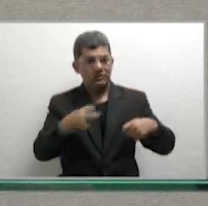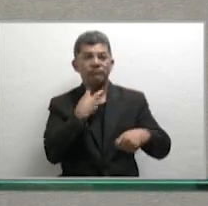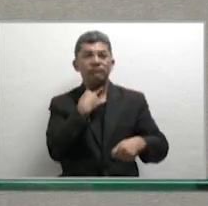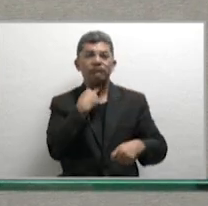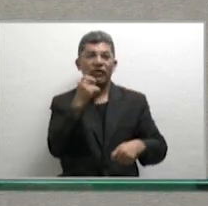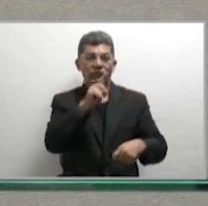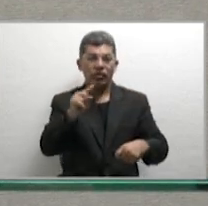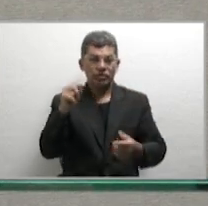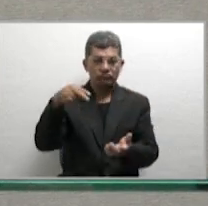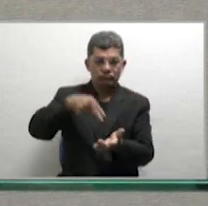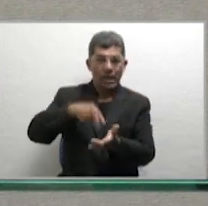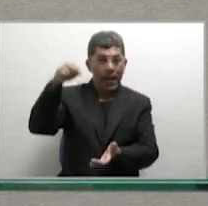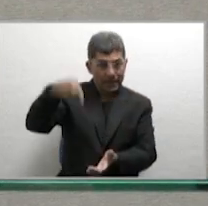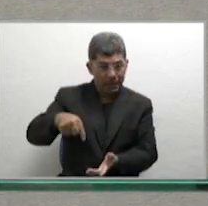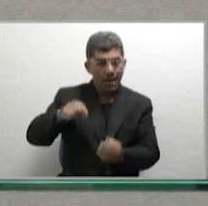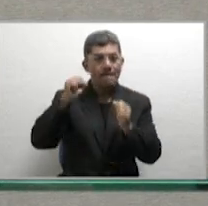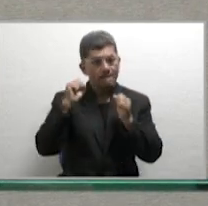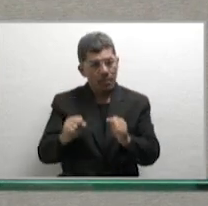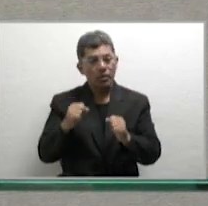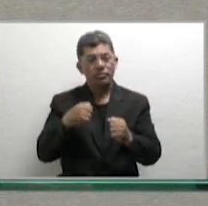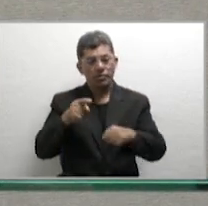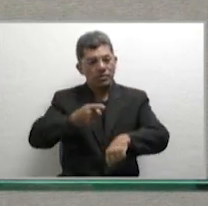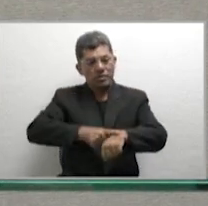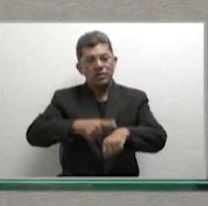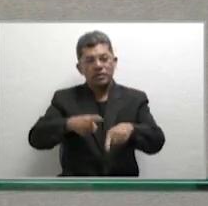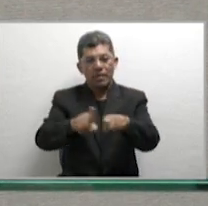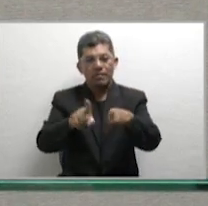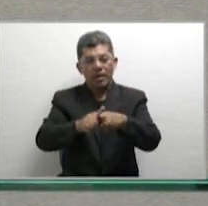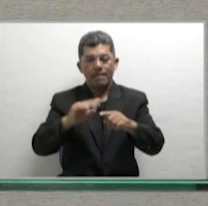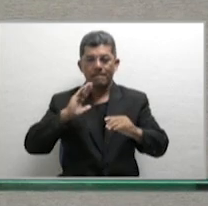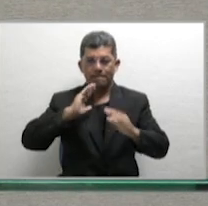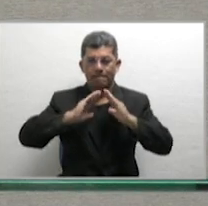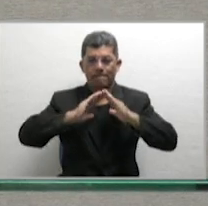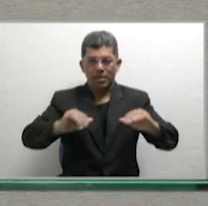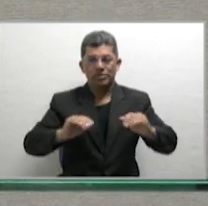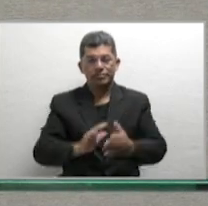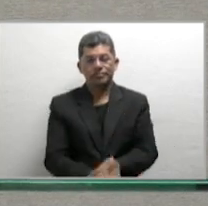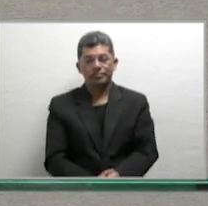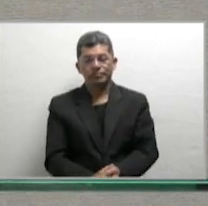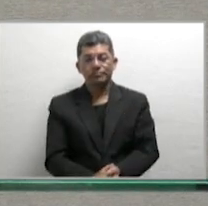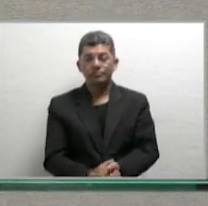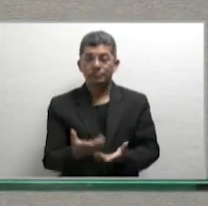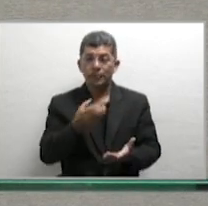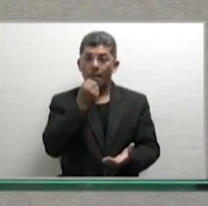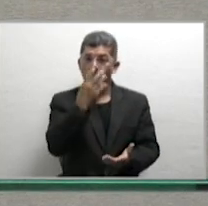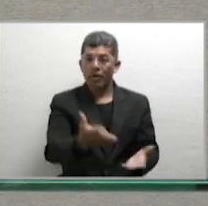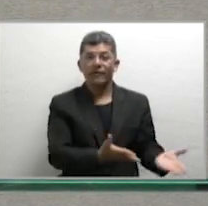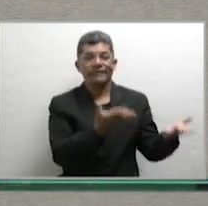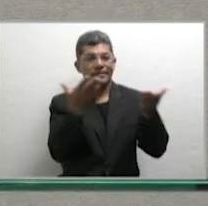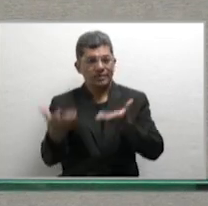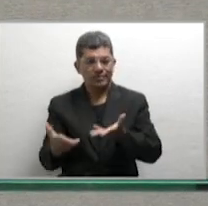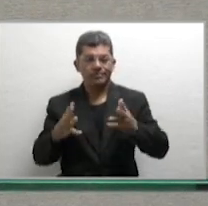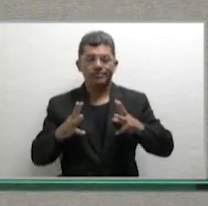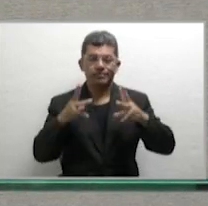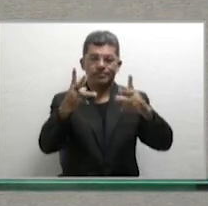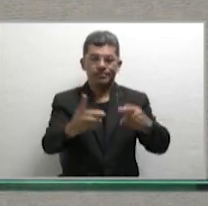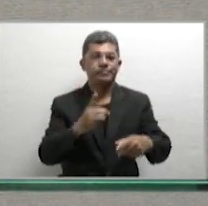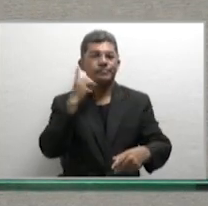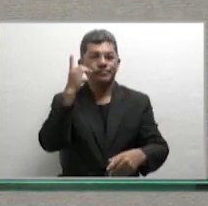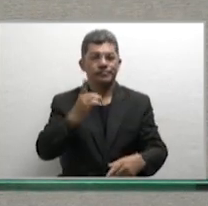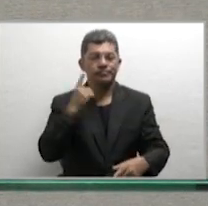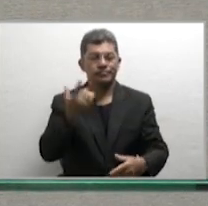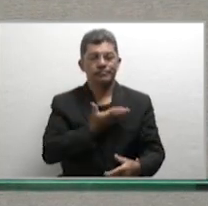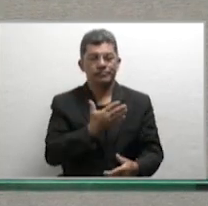aqui na tribuna, contem com o nosso tempo também. Quero dar boas-vindas a todos os